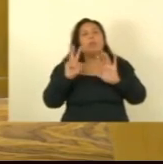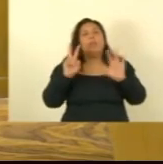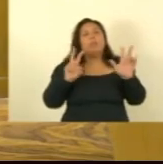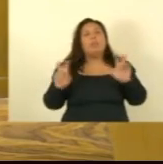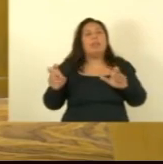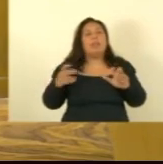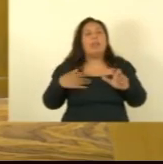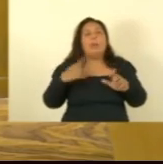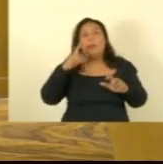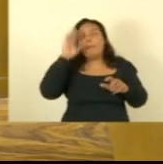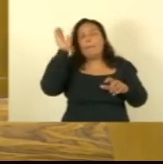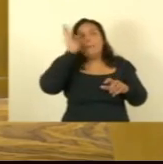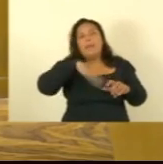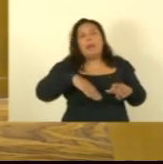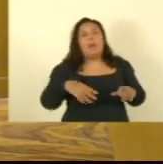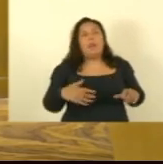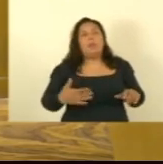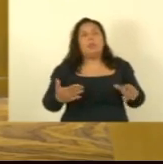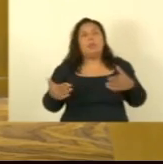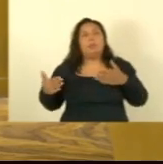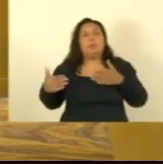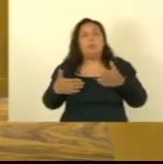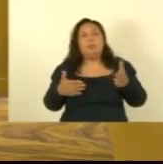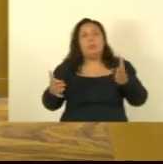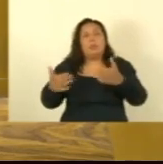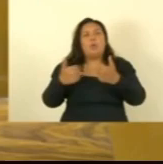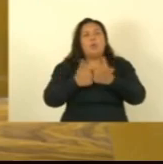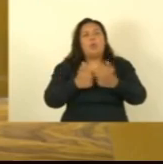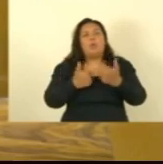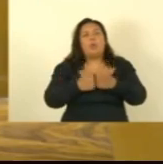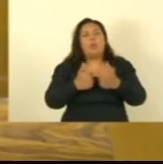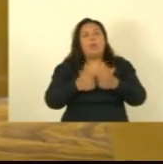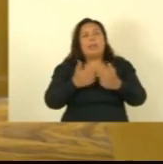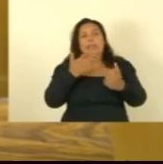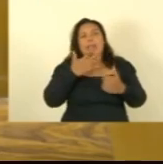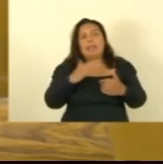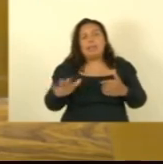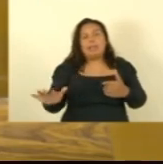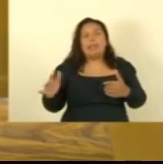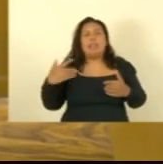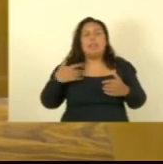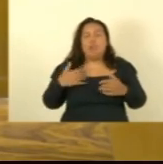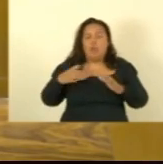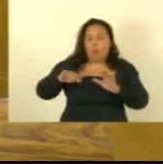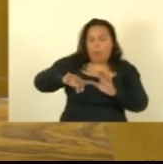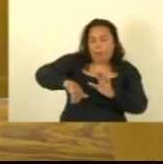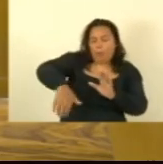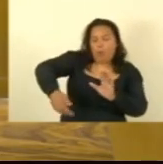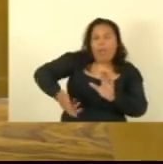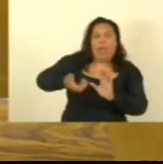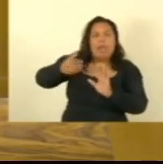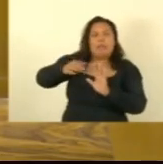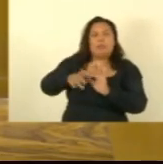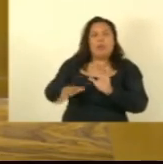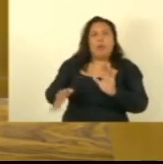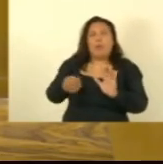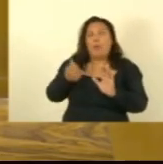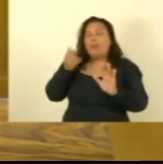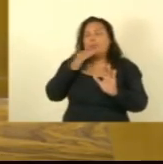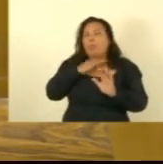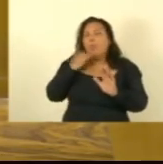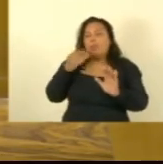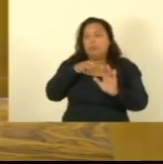aquela coisa horrível, passando o ônibus com as crianças e aquele buraco ali, escada matar todo